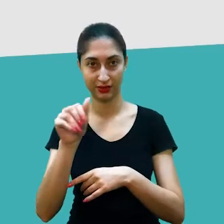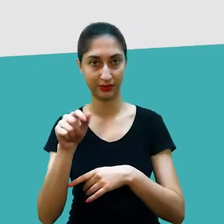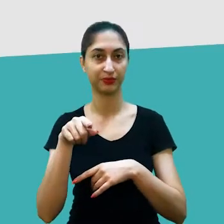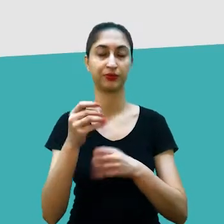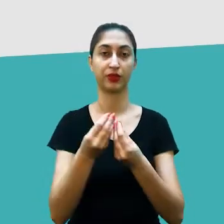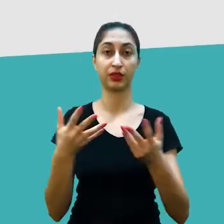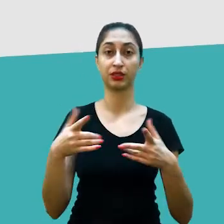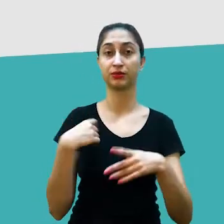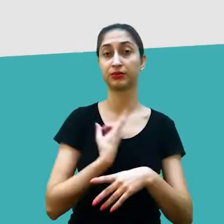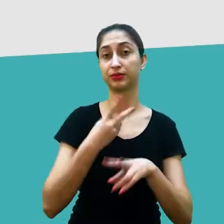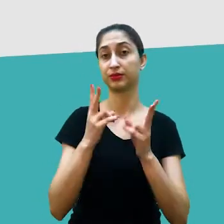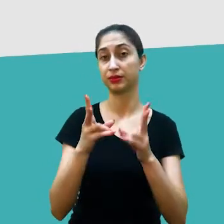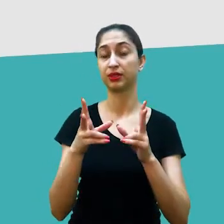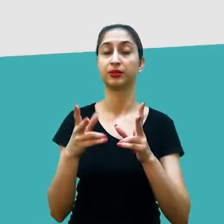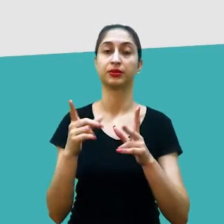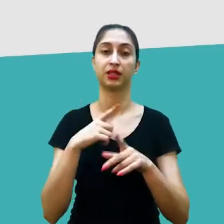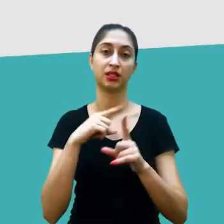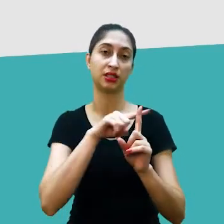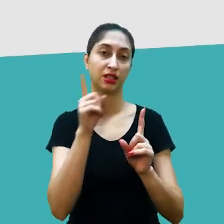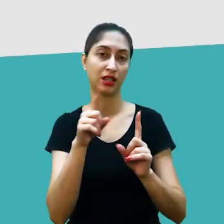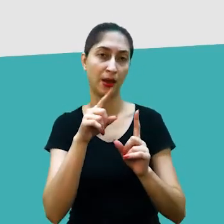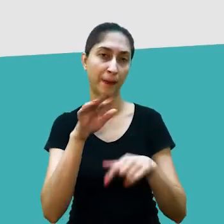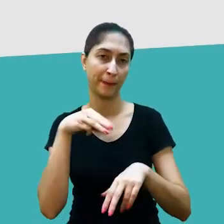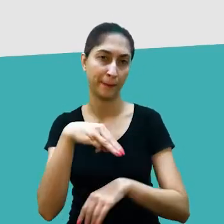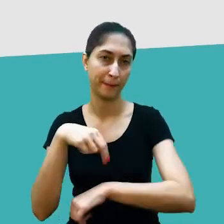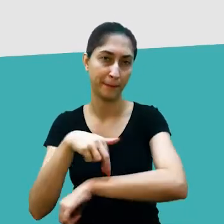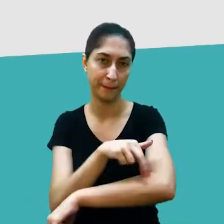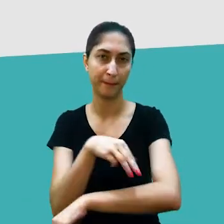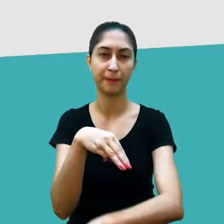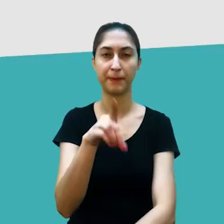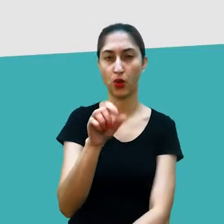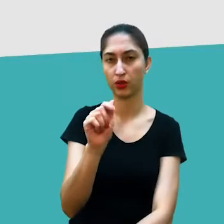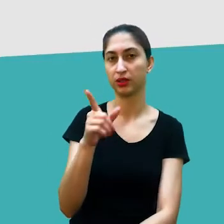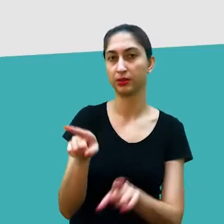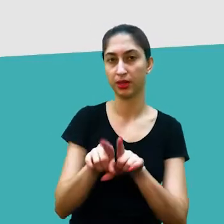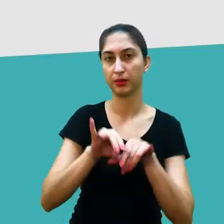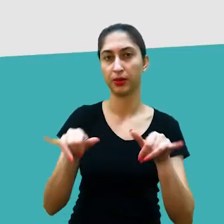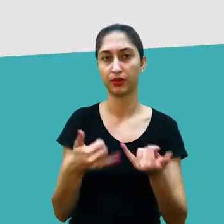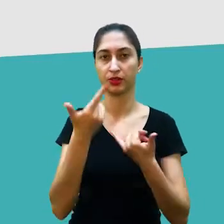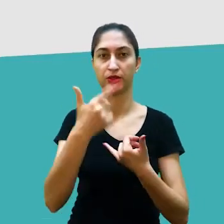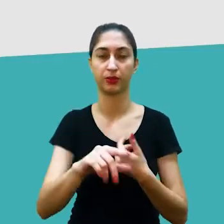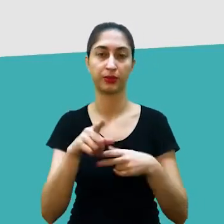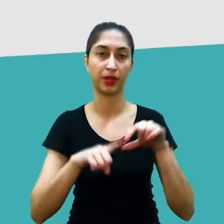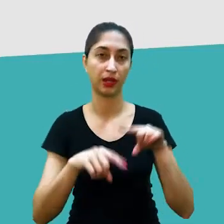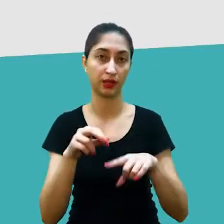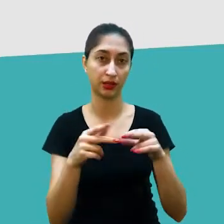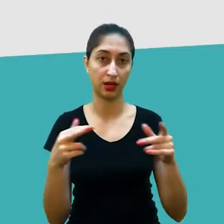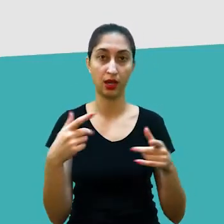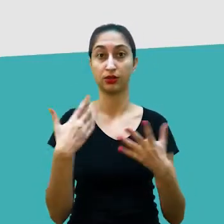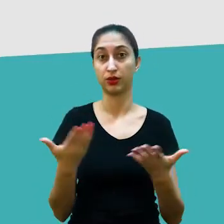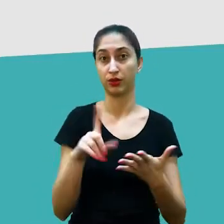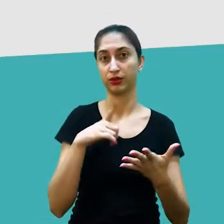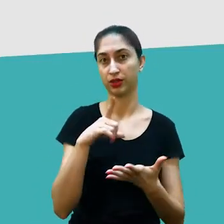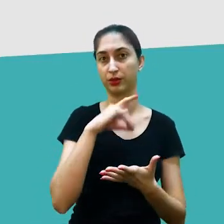muito em pauta essa questão da circularidade na moda, do reaproveitamento dos materiais, né? E hoje a gente tem, por exemplo,